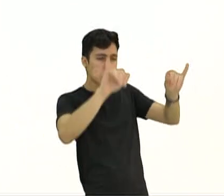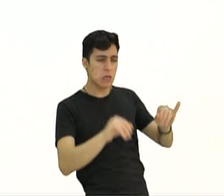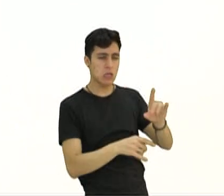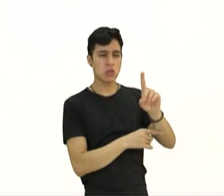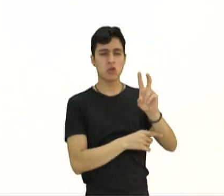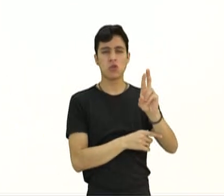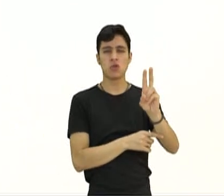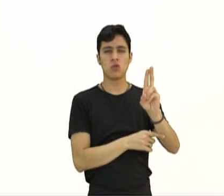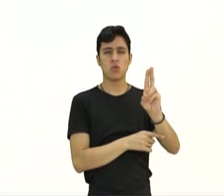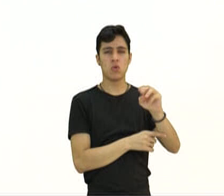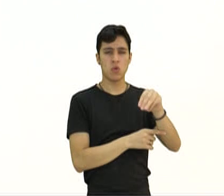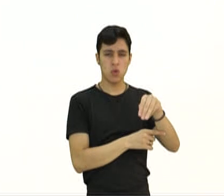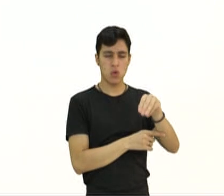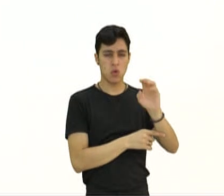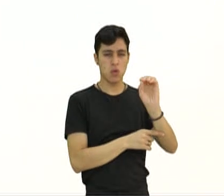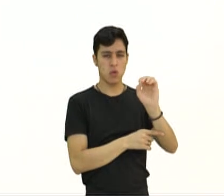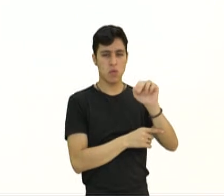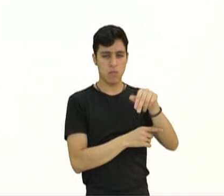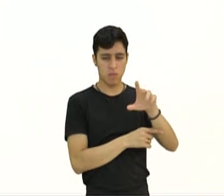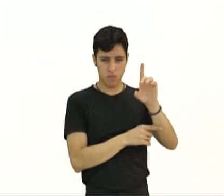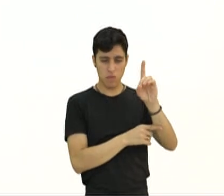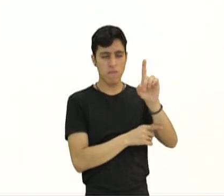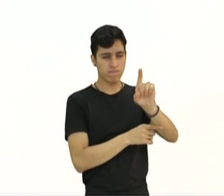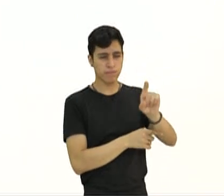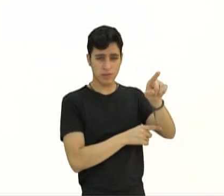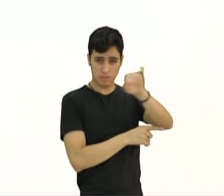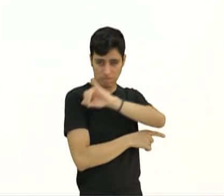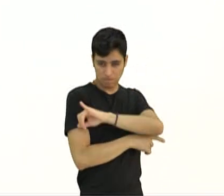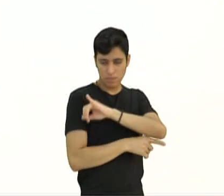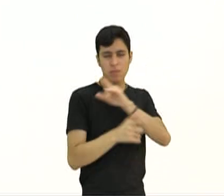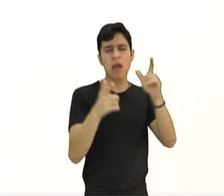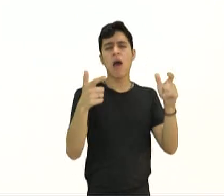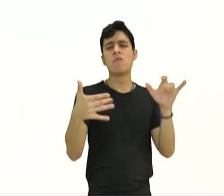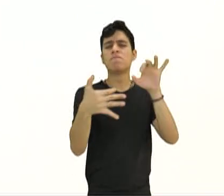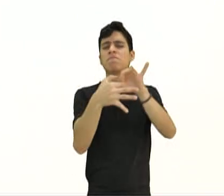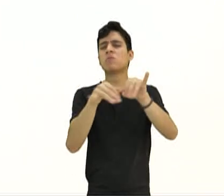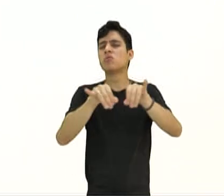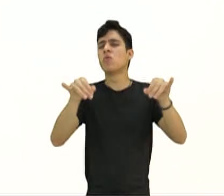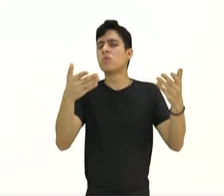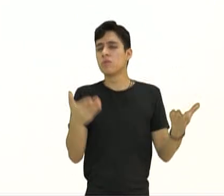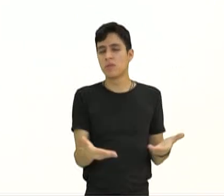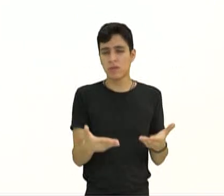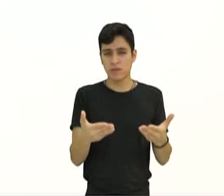suporte, onde essa notícia foi veiculada? Jornal Folha de São Paulo, no dia